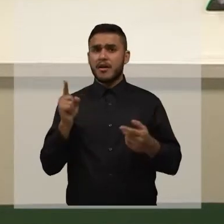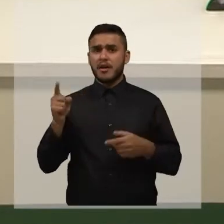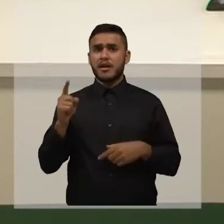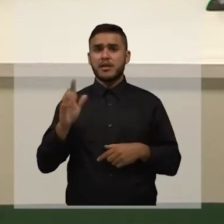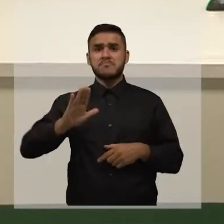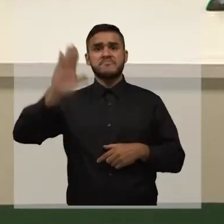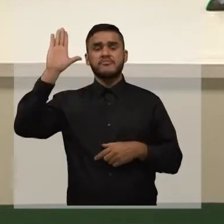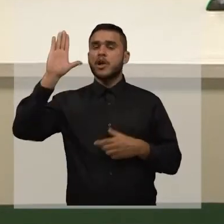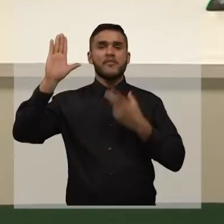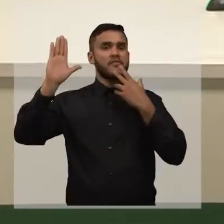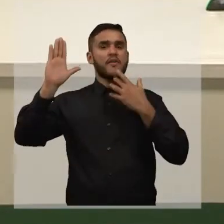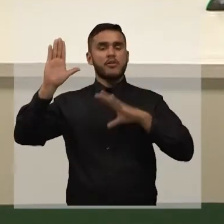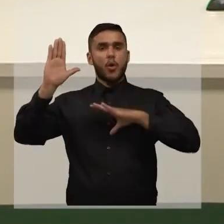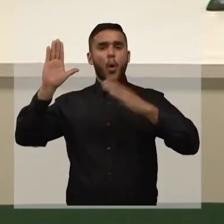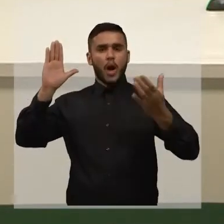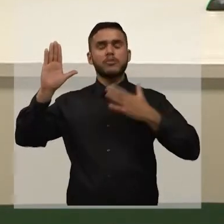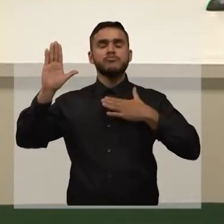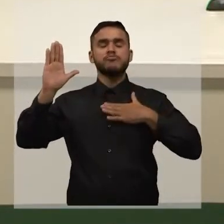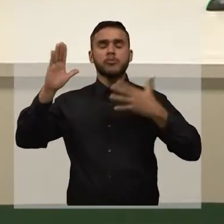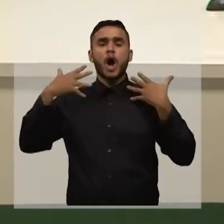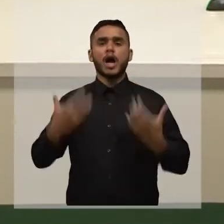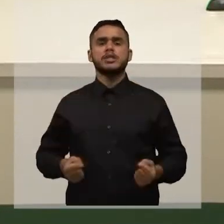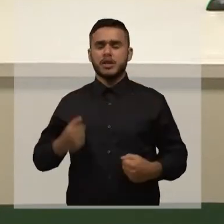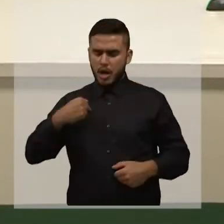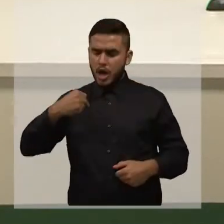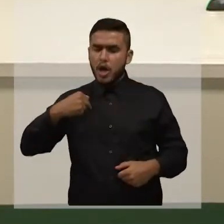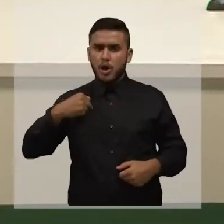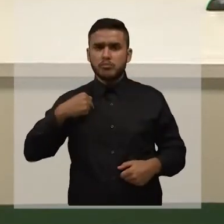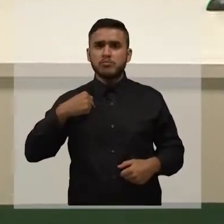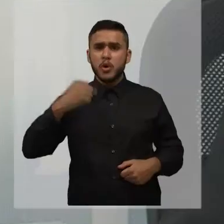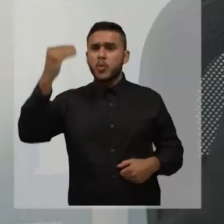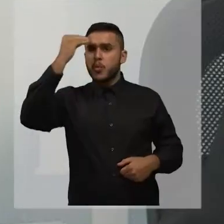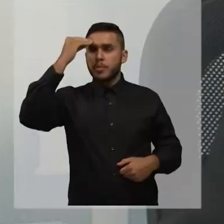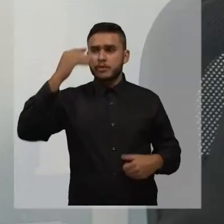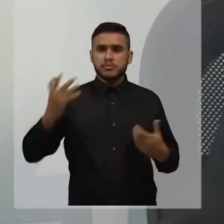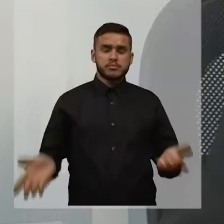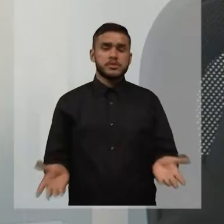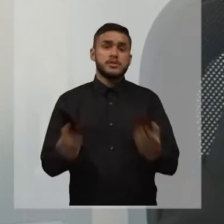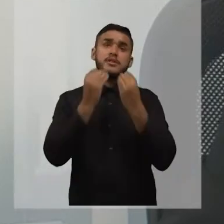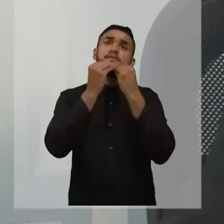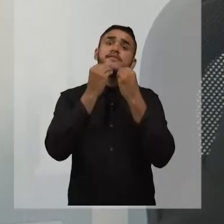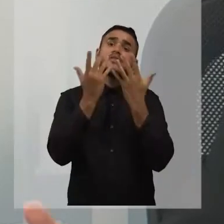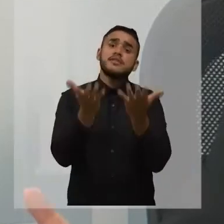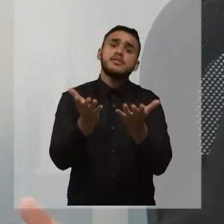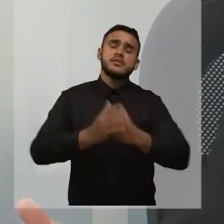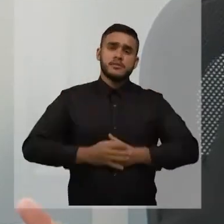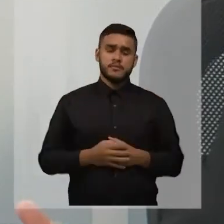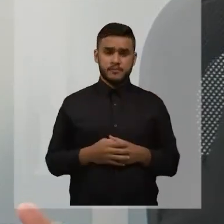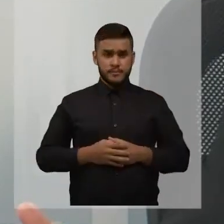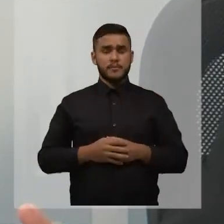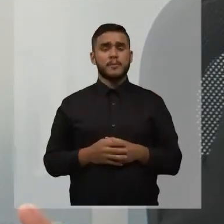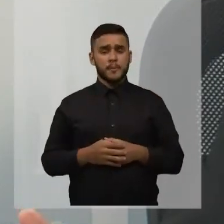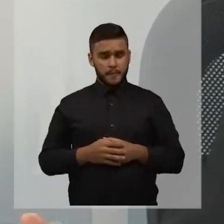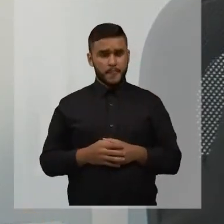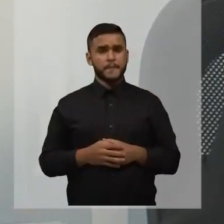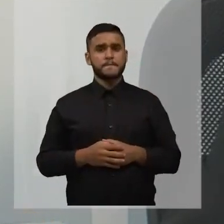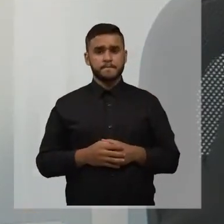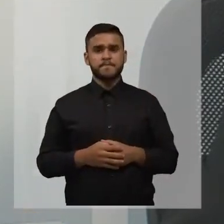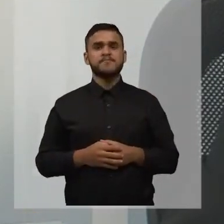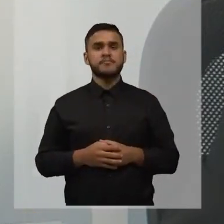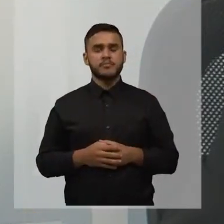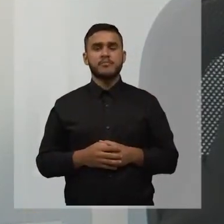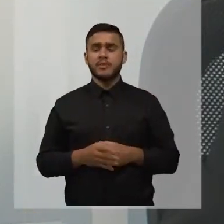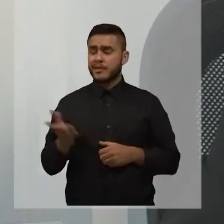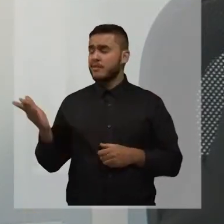errado, mas não tiveram a coragem de assumir. Né? A autocrítica é muito difícil para alguns setores, não da esquerda, mas